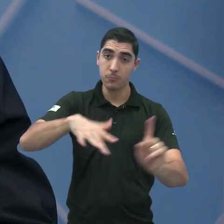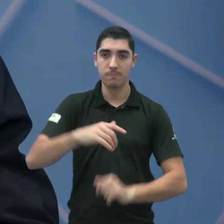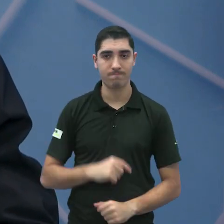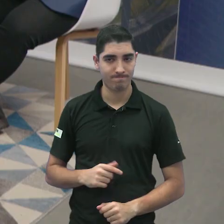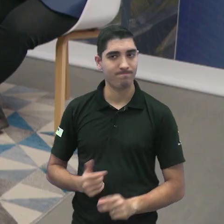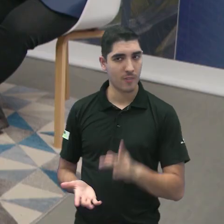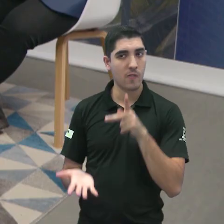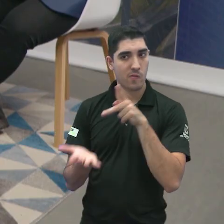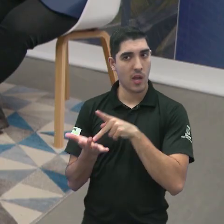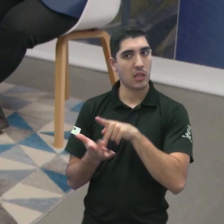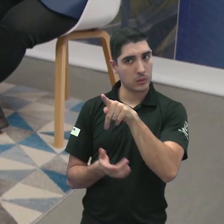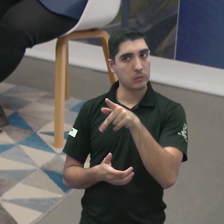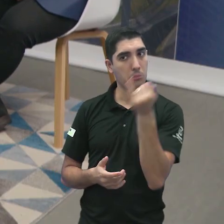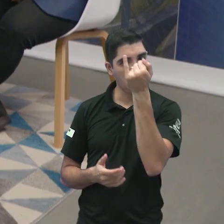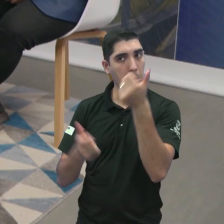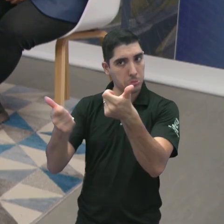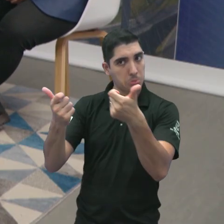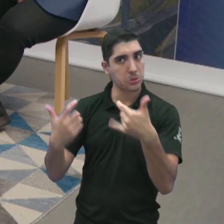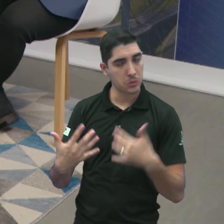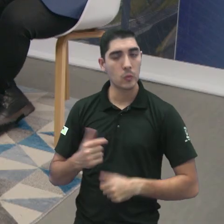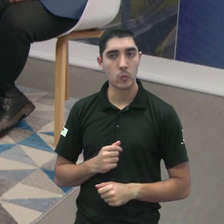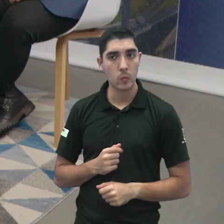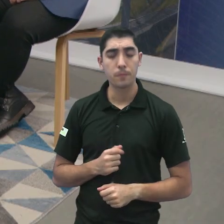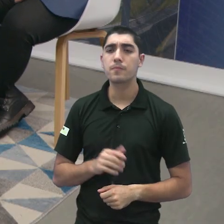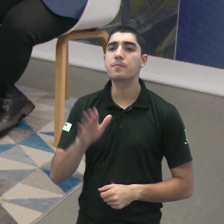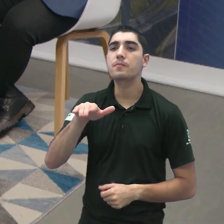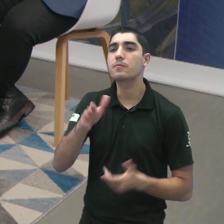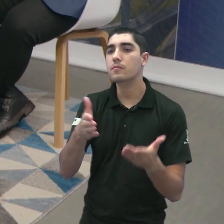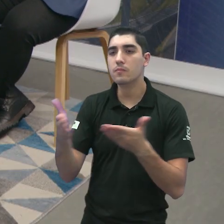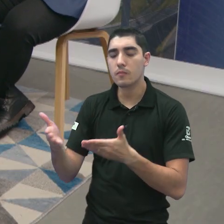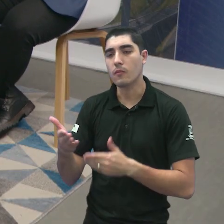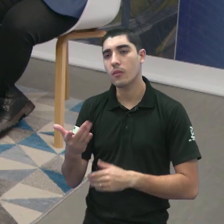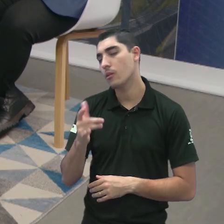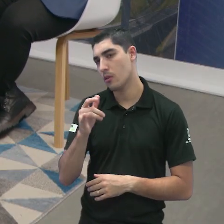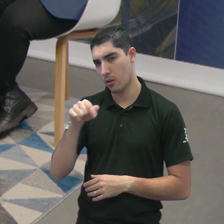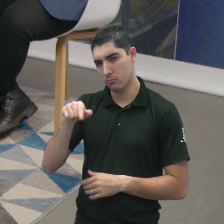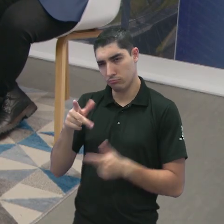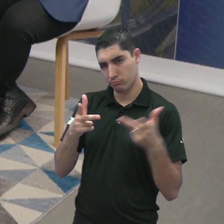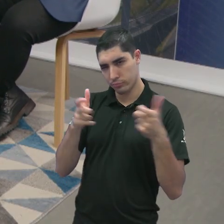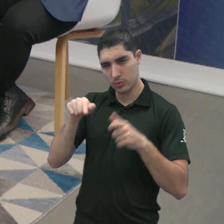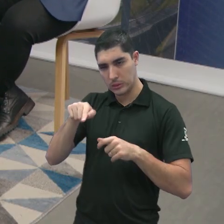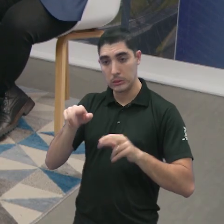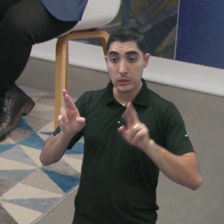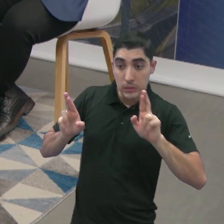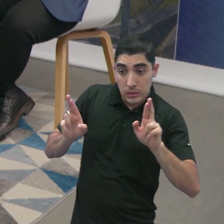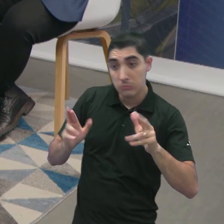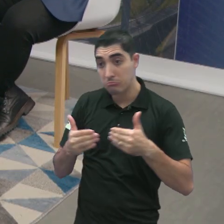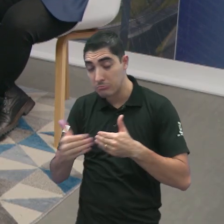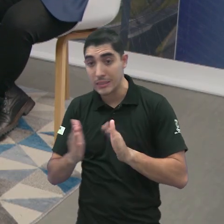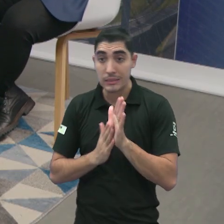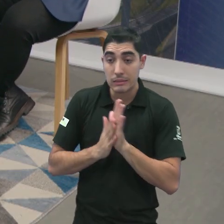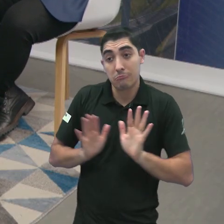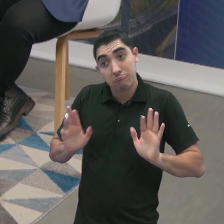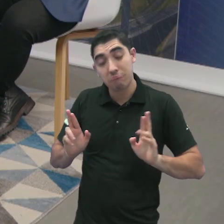Né? Com certeza. Importante a sua colocação, viu, Bernardo? Ô, Gino, nesse cenário todo, nessa expectativa toda que a gente está